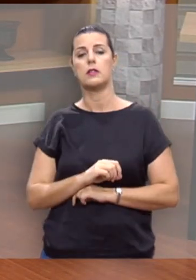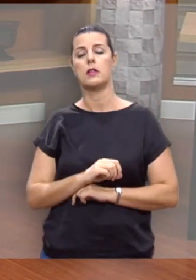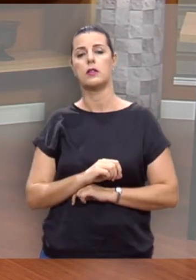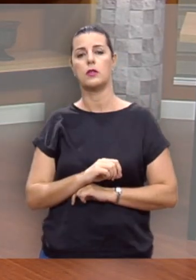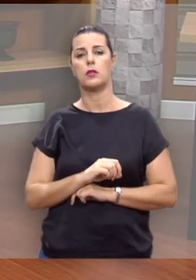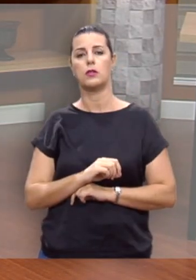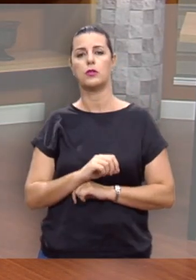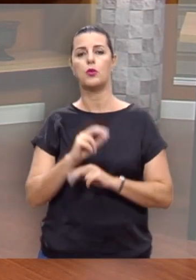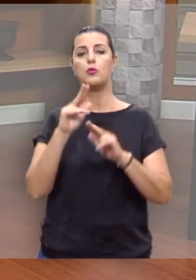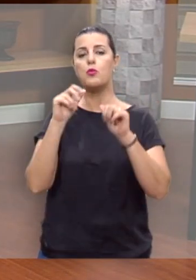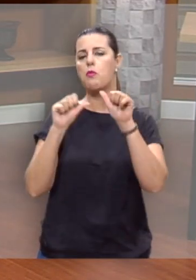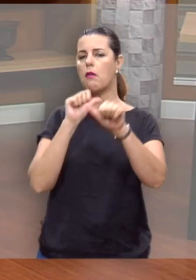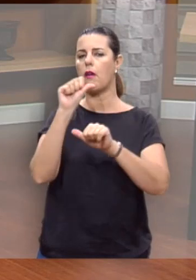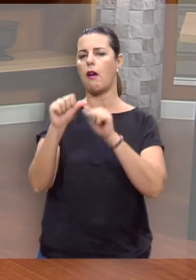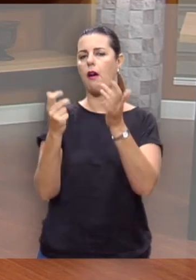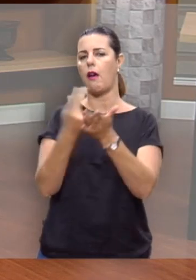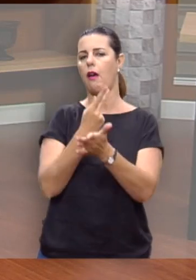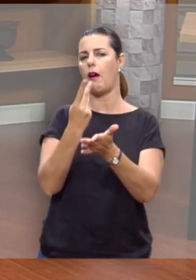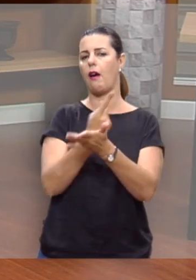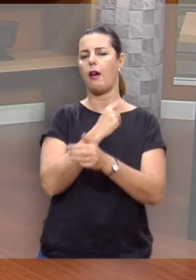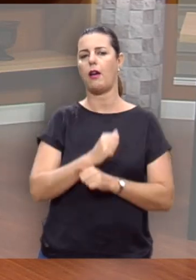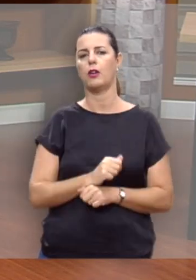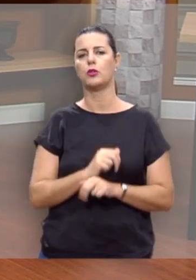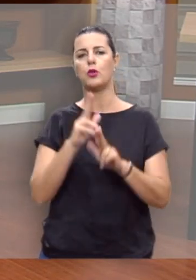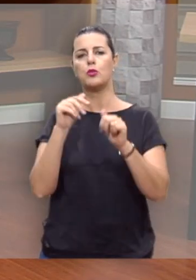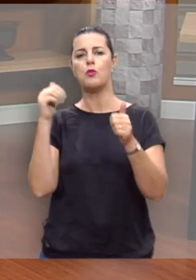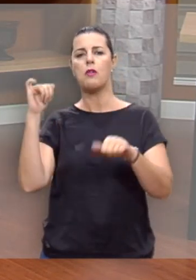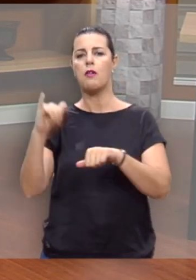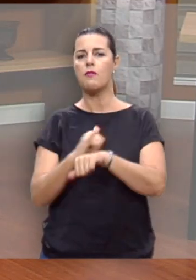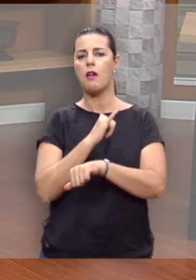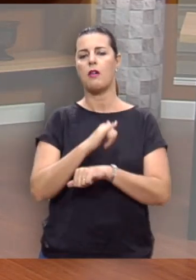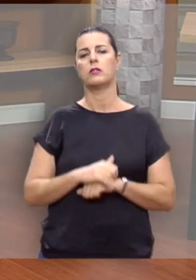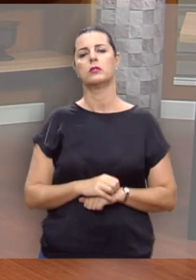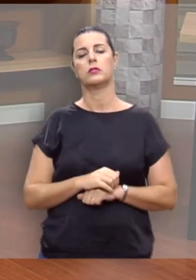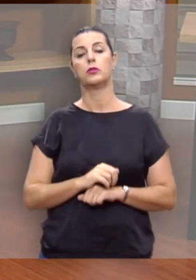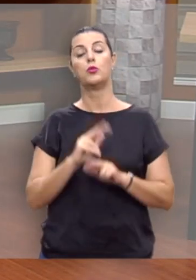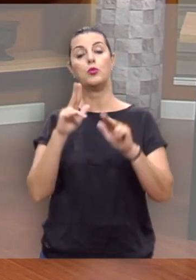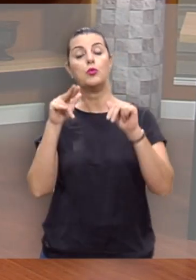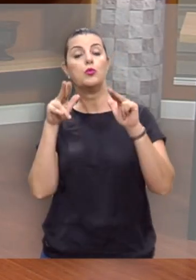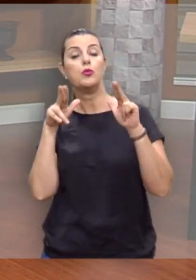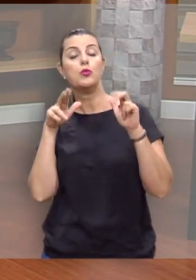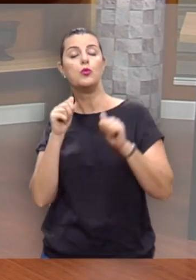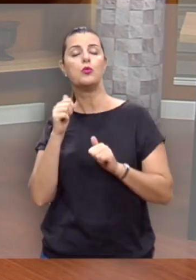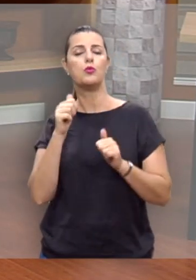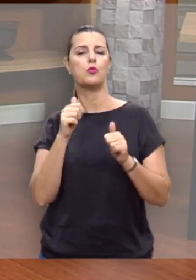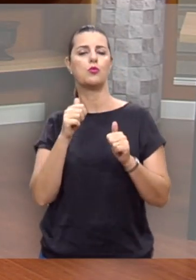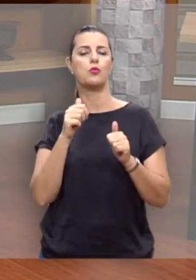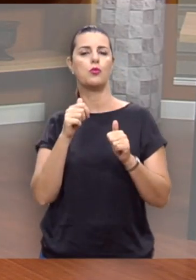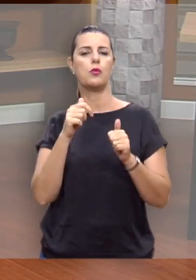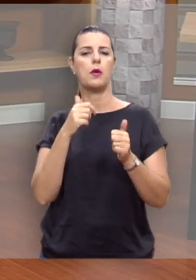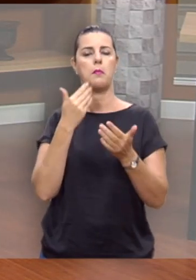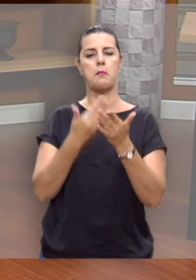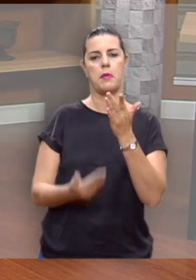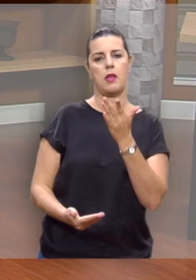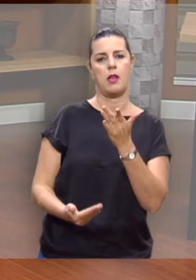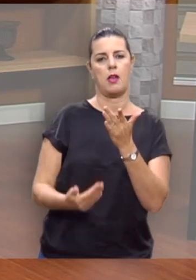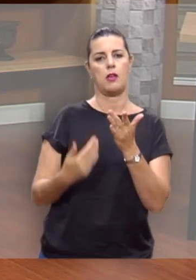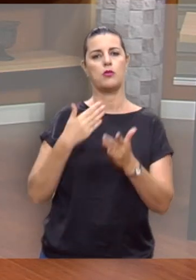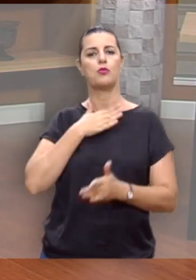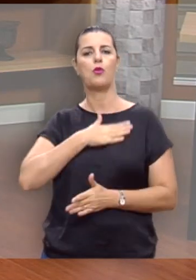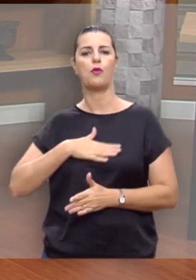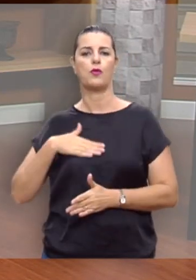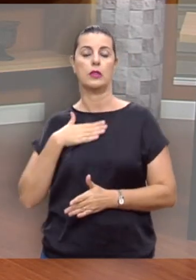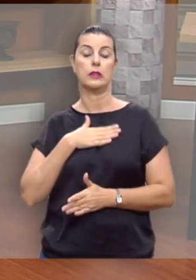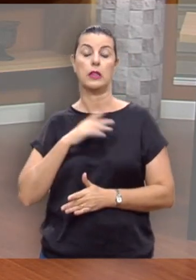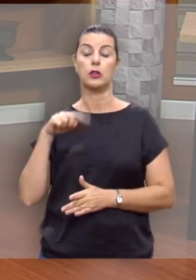é inerrante, ela é infalível, ela é suficiente. Nós